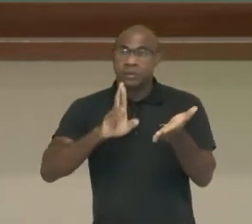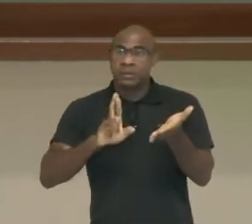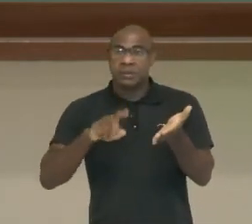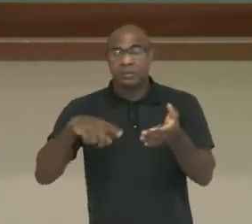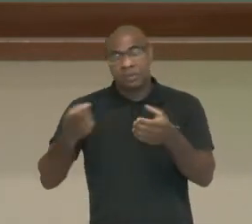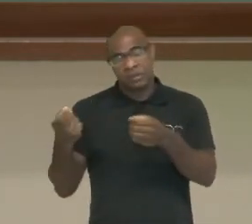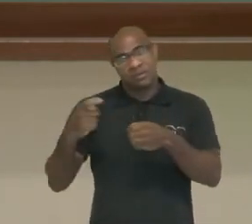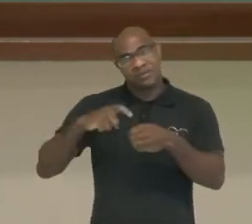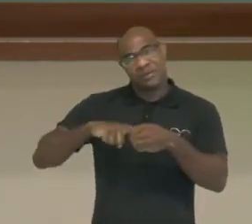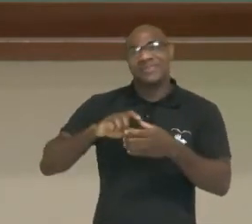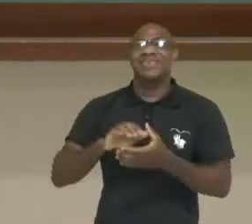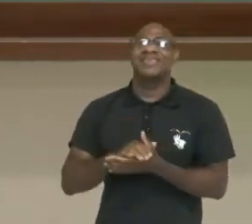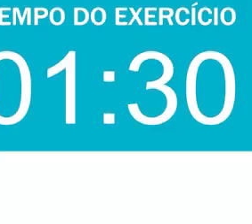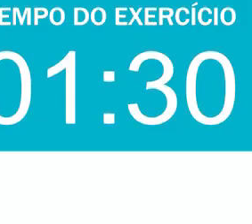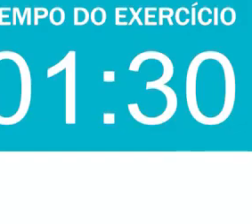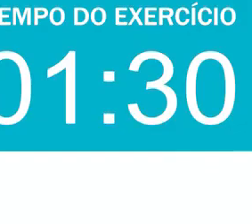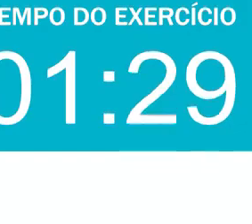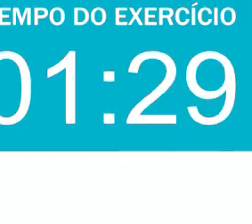mais, vai lá, vai, fazendo, hein?